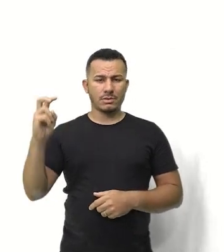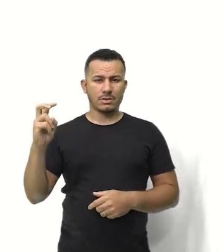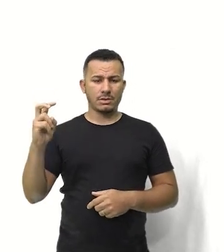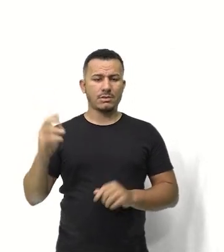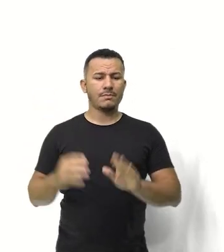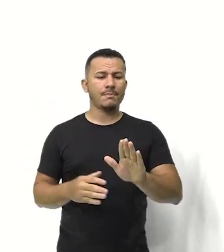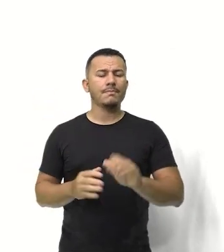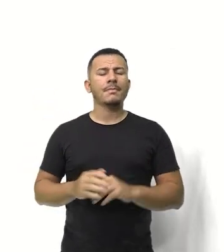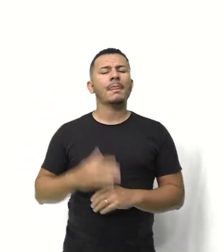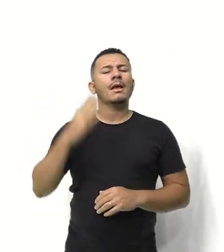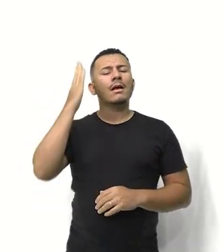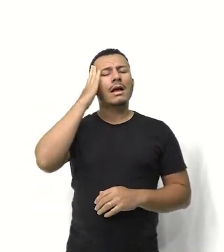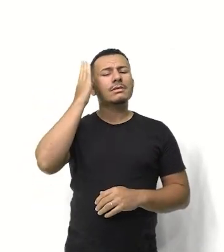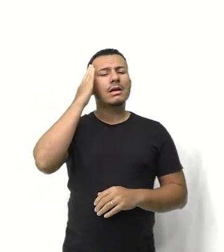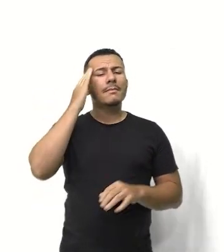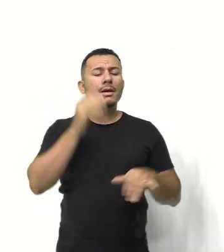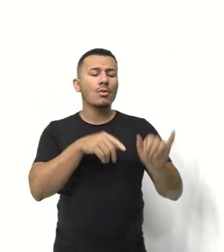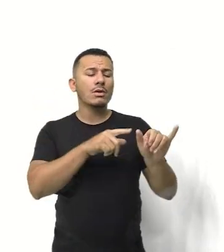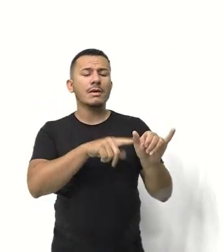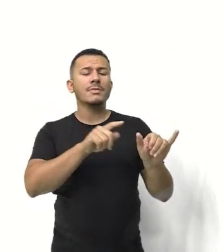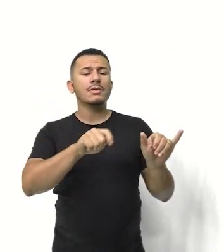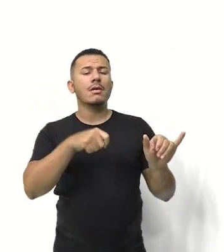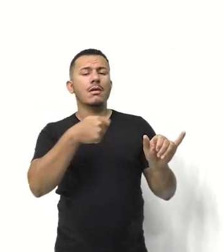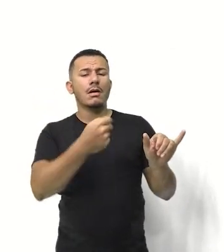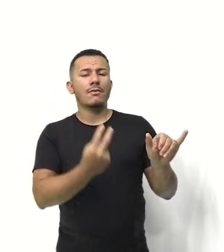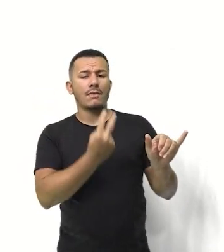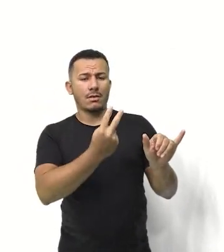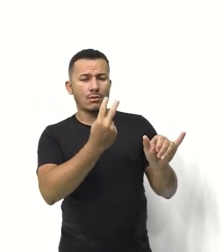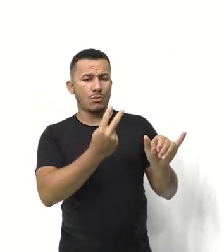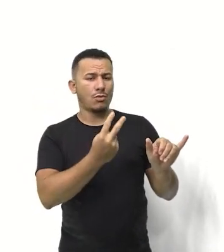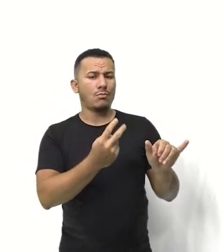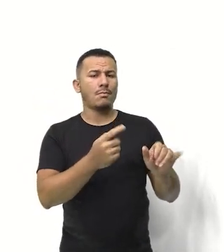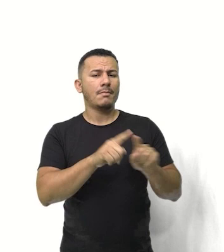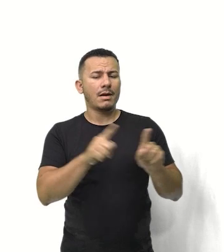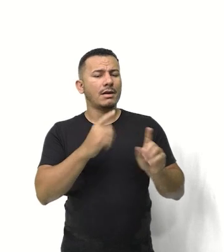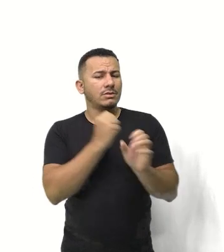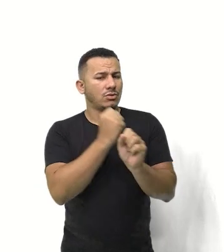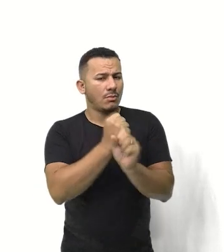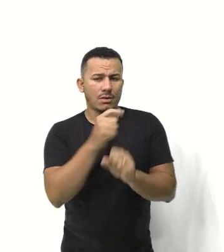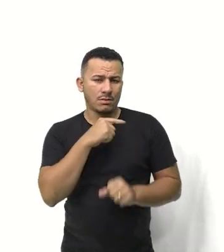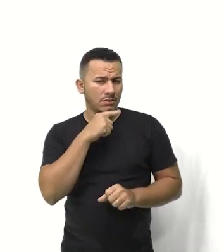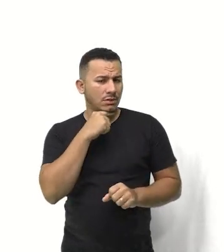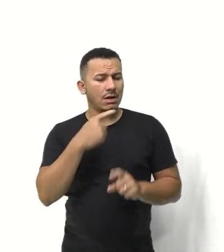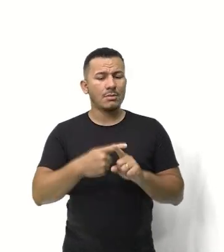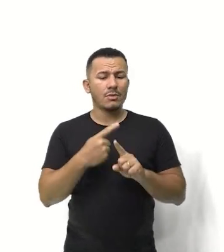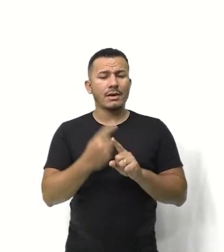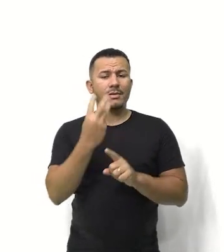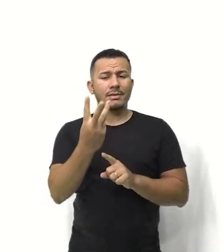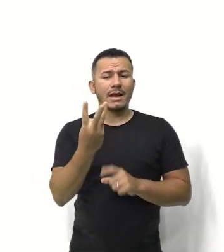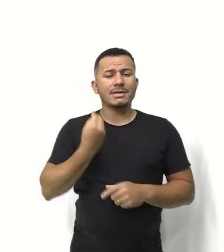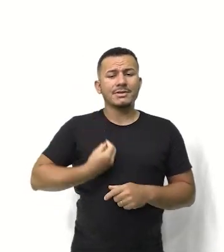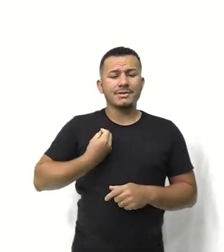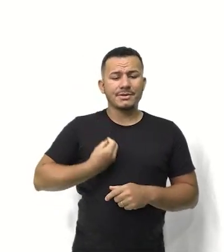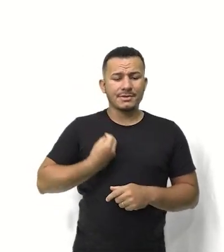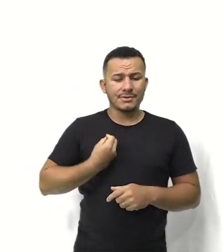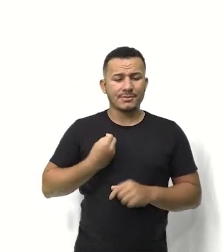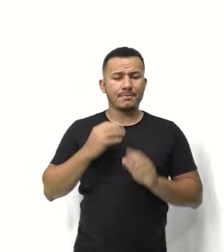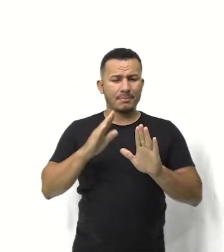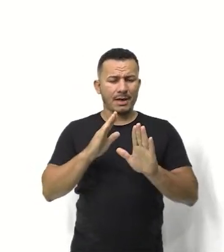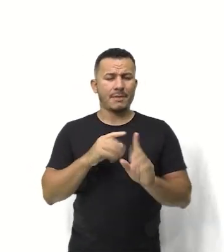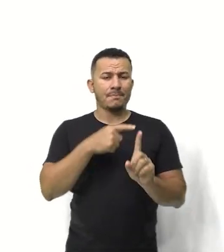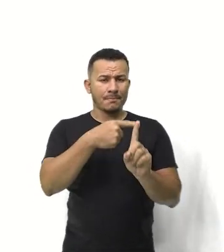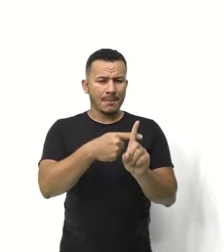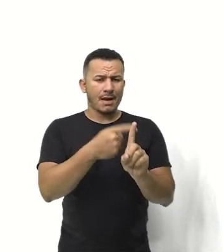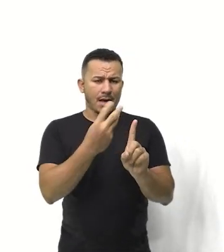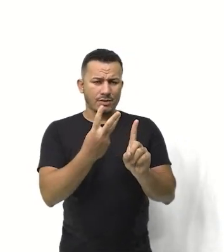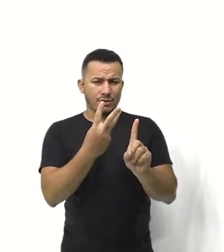y, mas existe um mais 3. Então, pelo equilíbrio, o que eu vou ter? 2y mais 3. Qual é